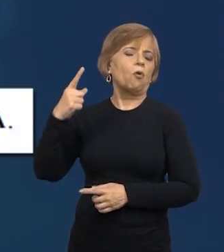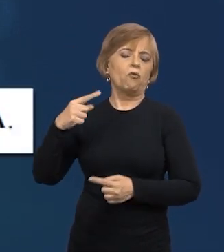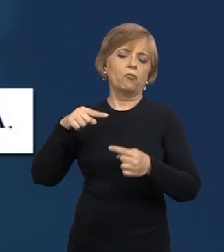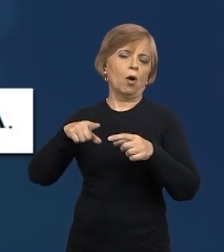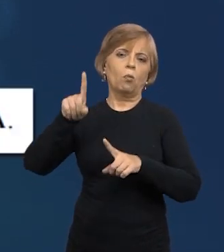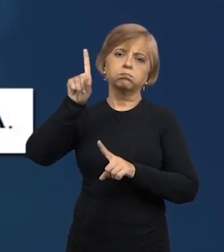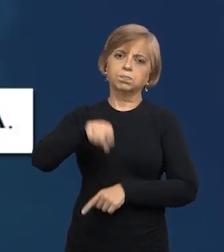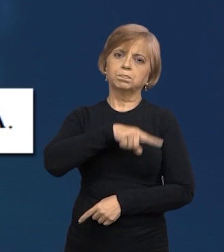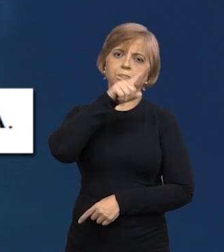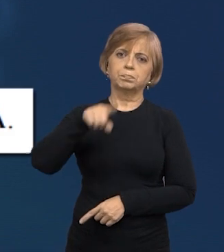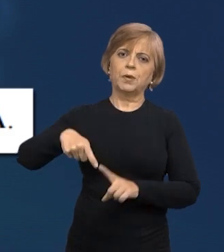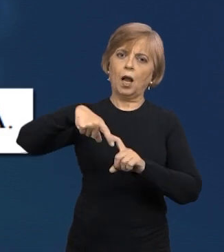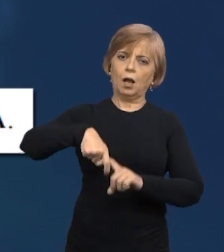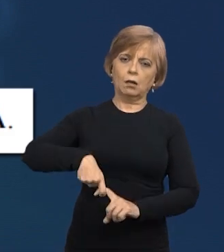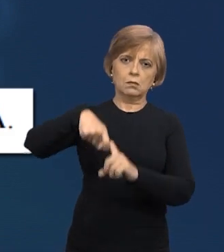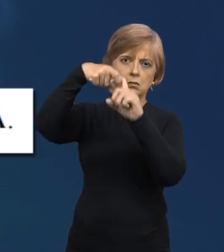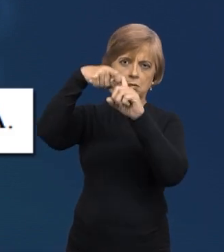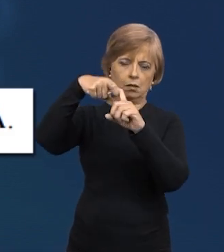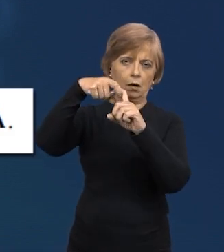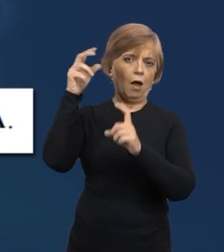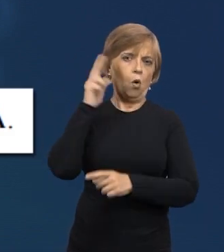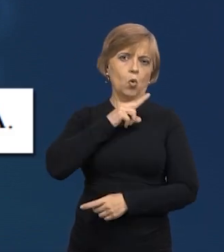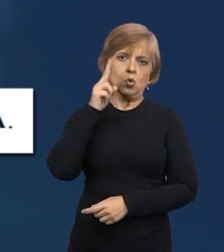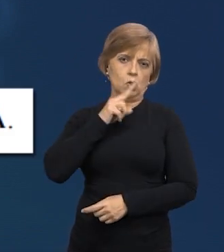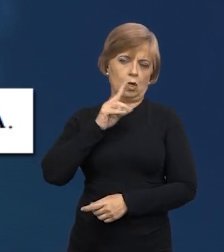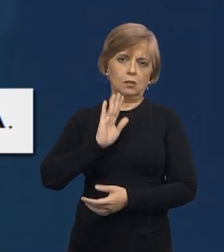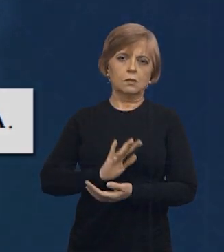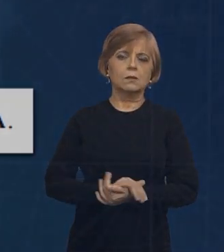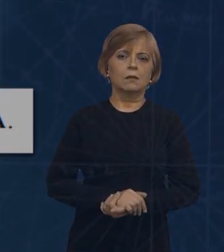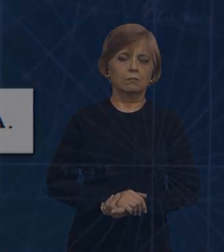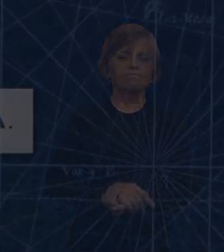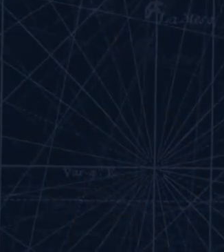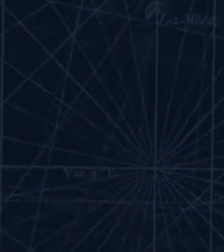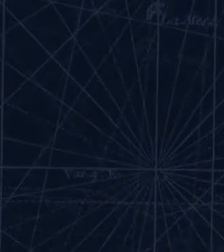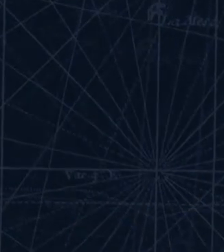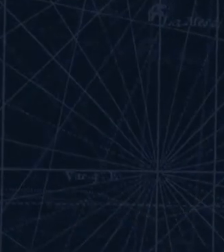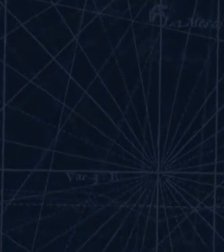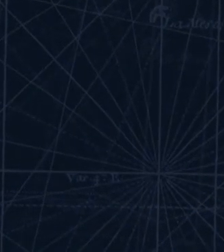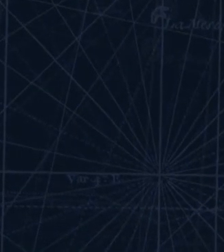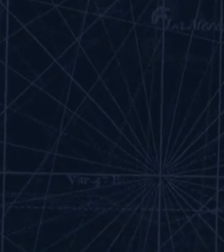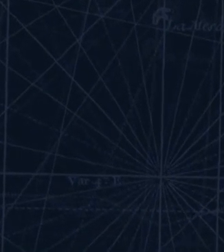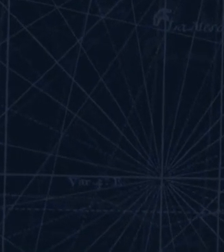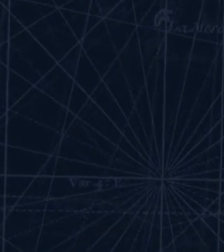o pedido de tutela de urgência deduzido pelo município do Rio de Janeiro.